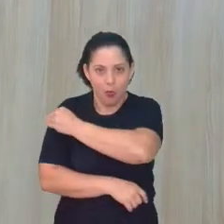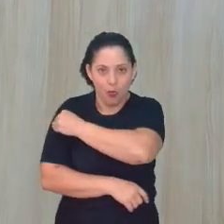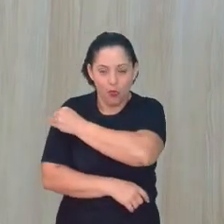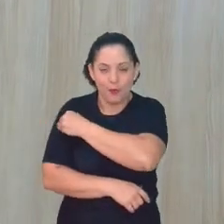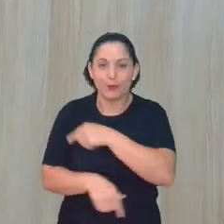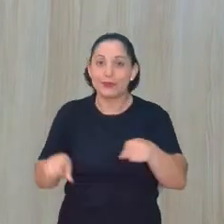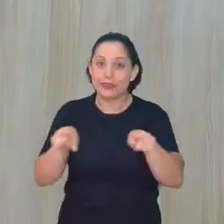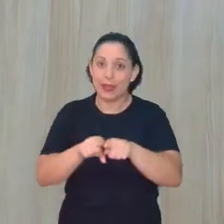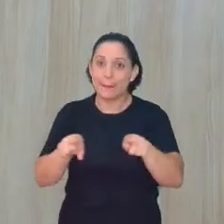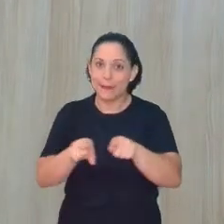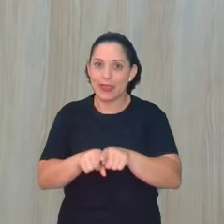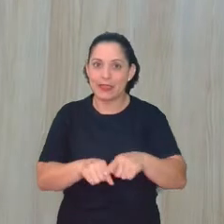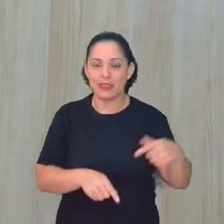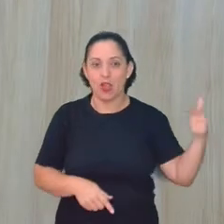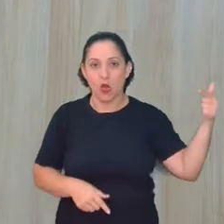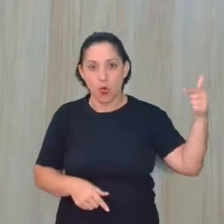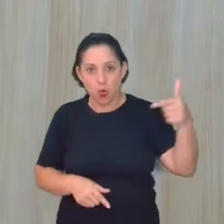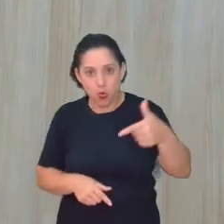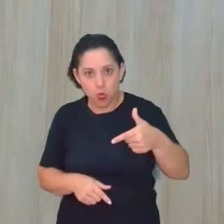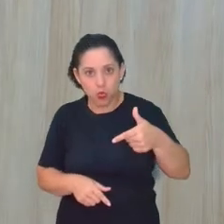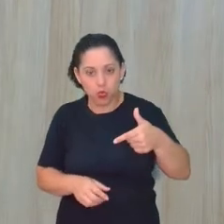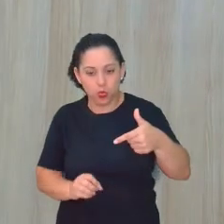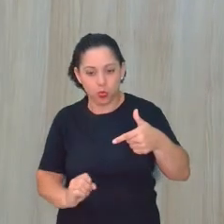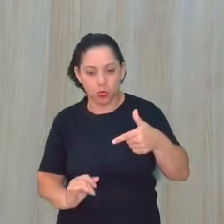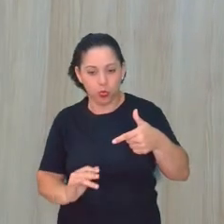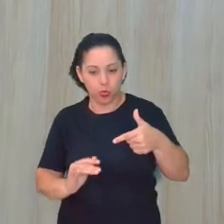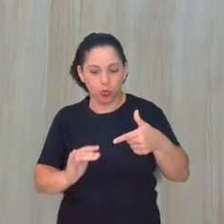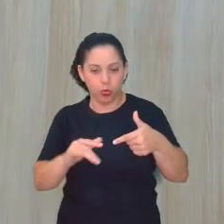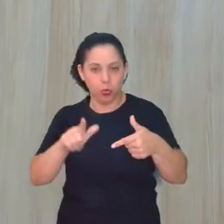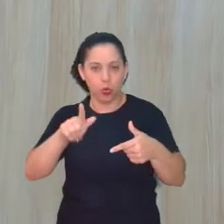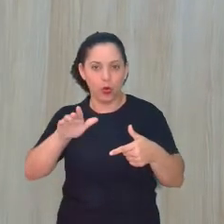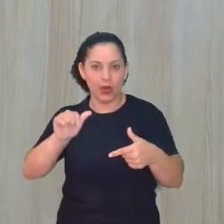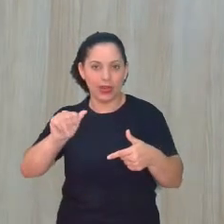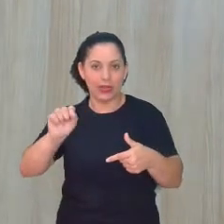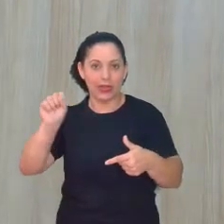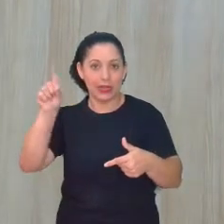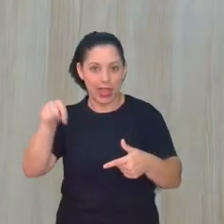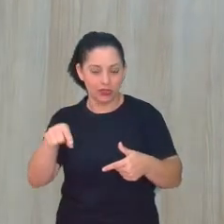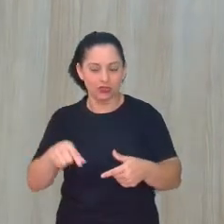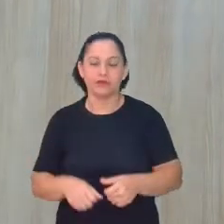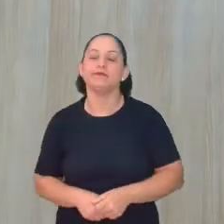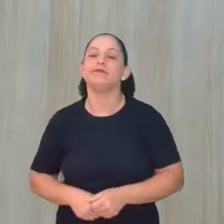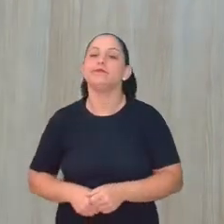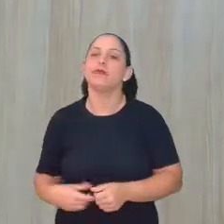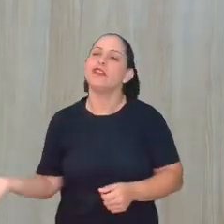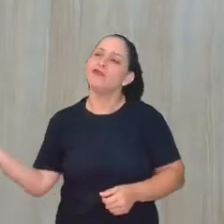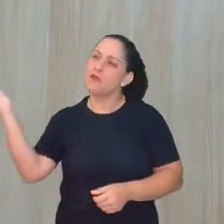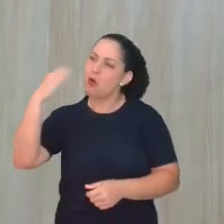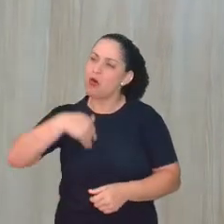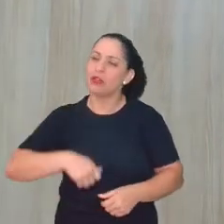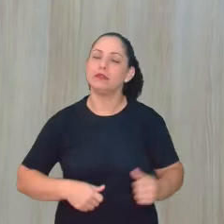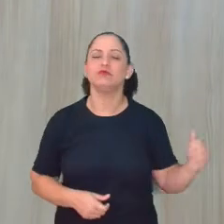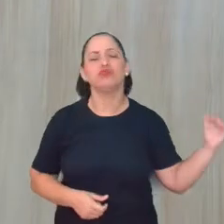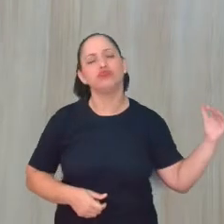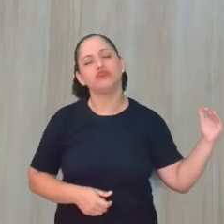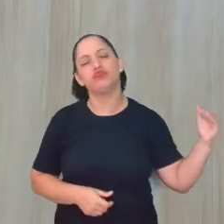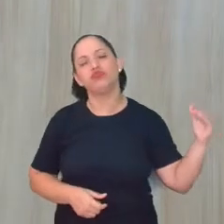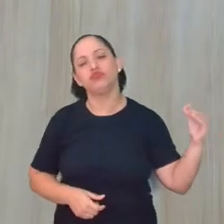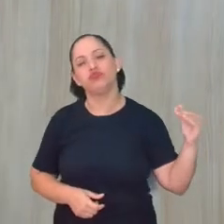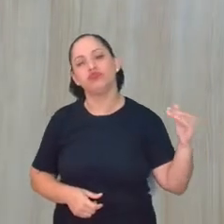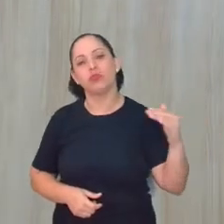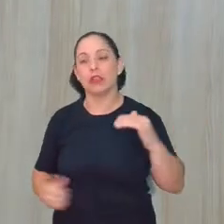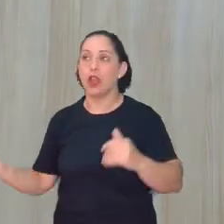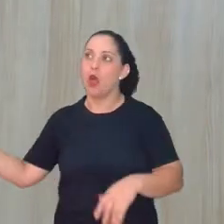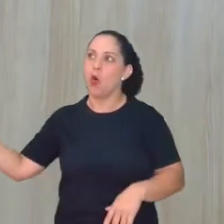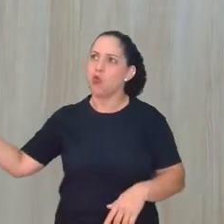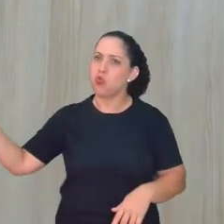de gás Pra se precraver, e né? vim embora, né? Vim embora. Depois de 200 quilômetros certinho, acabou